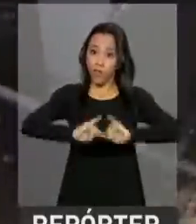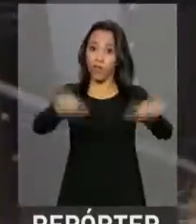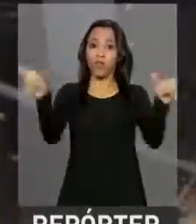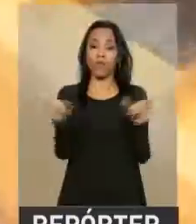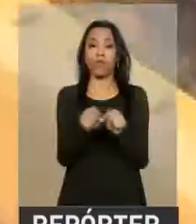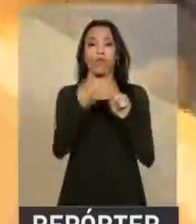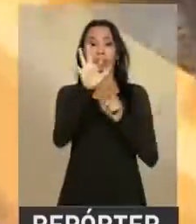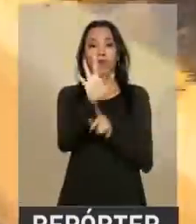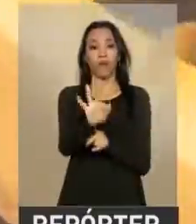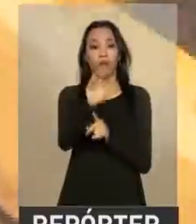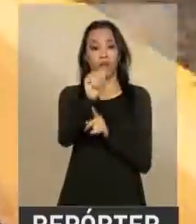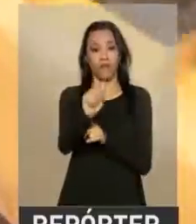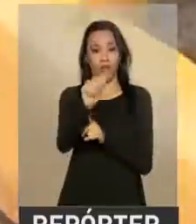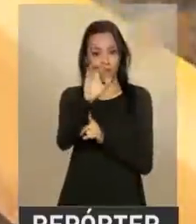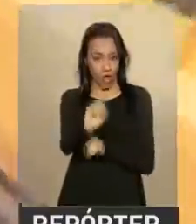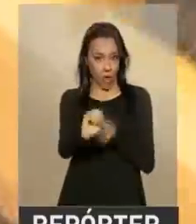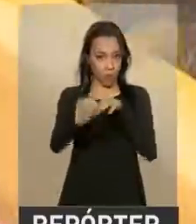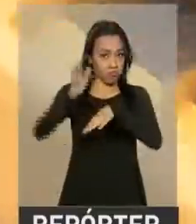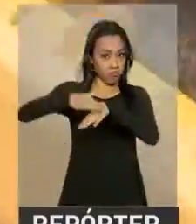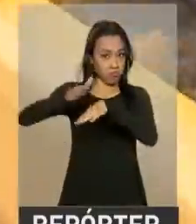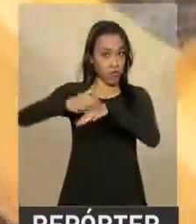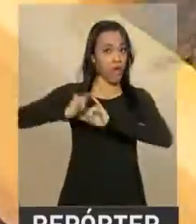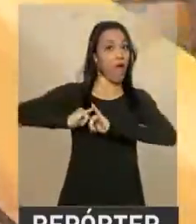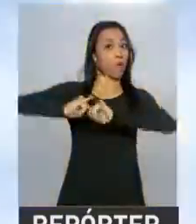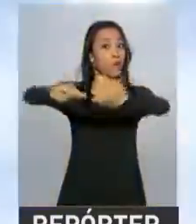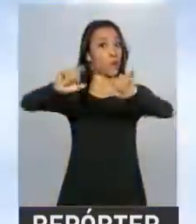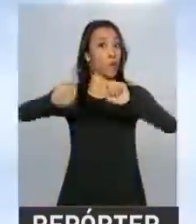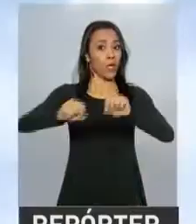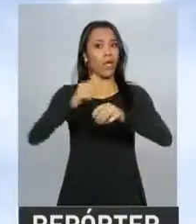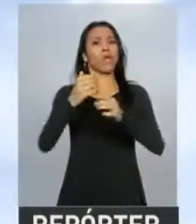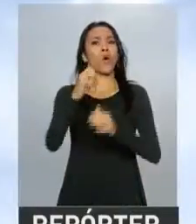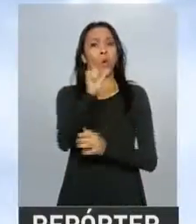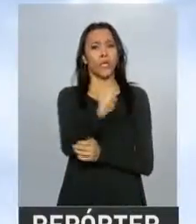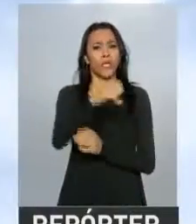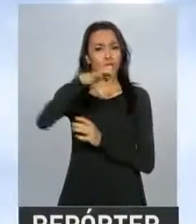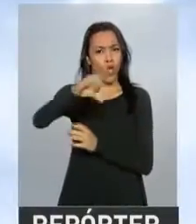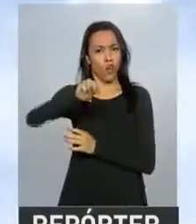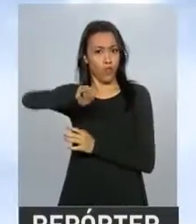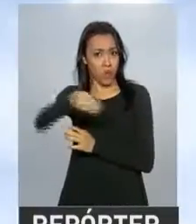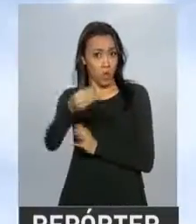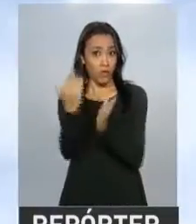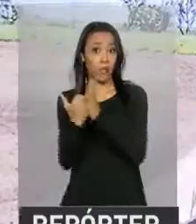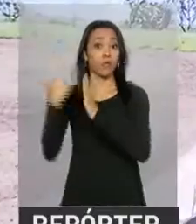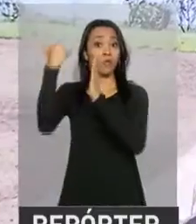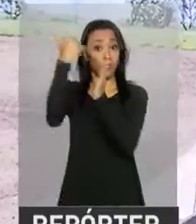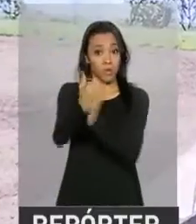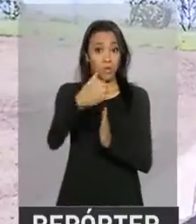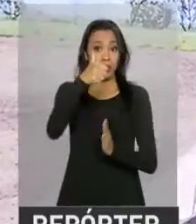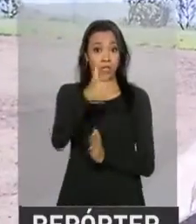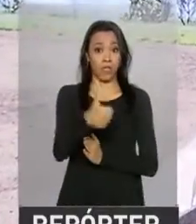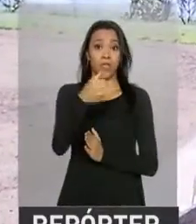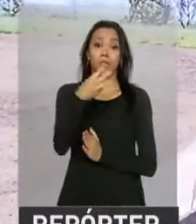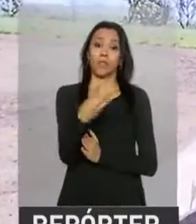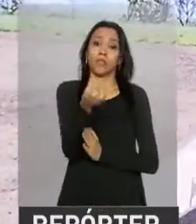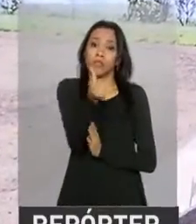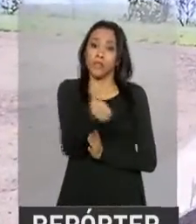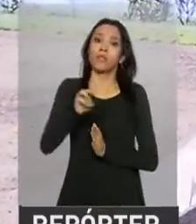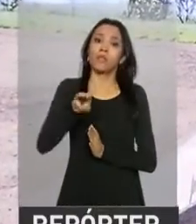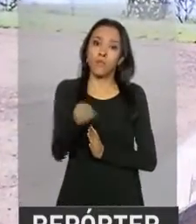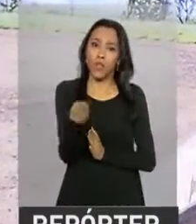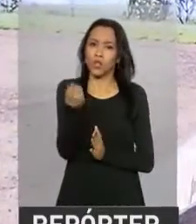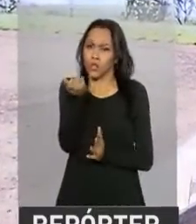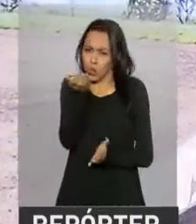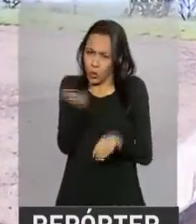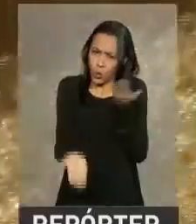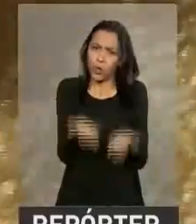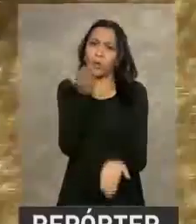a entidade a produção brasileira passará de cerca de 89 milhões de toneladas para 136 milhões de toneladas ultrapassando